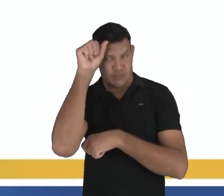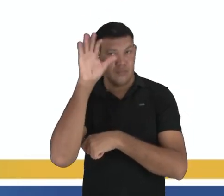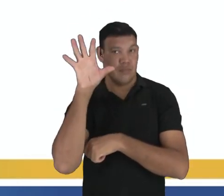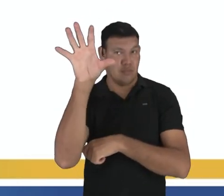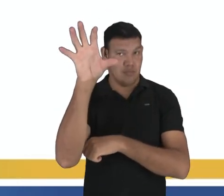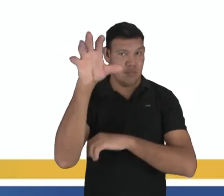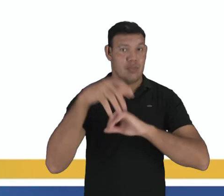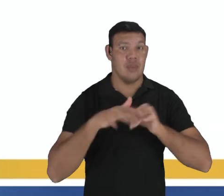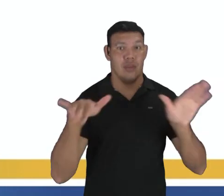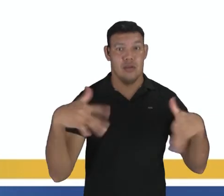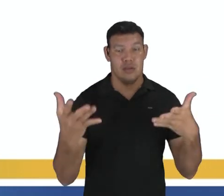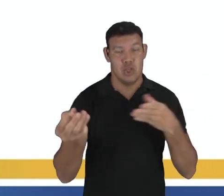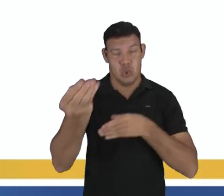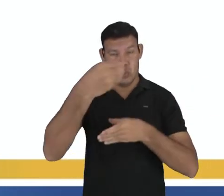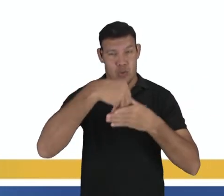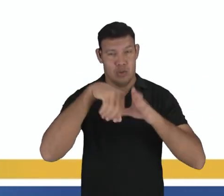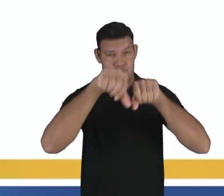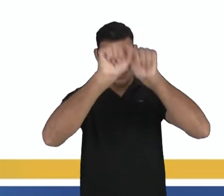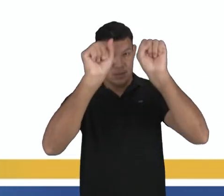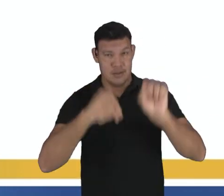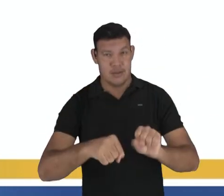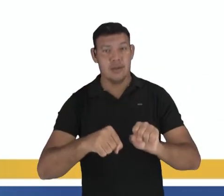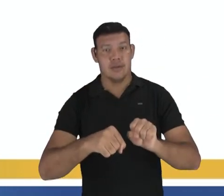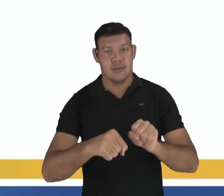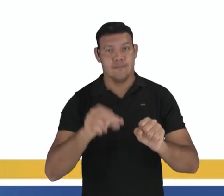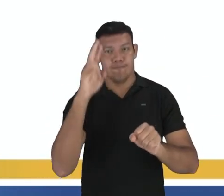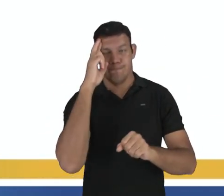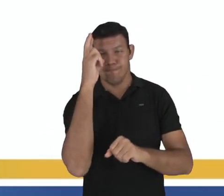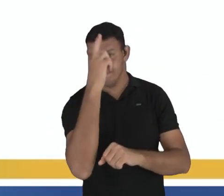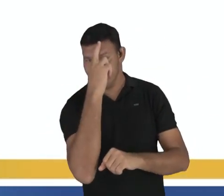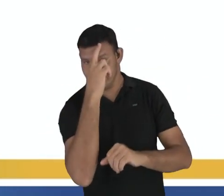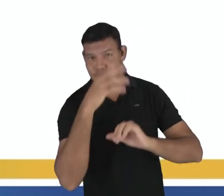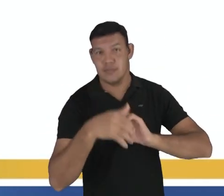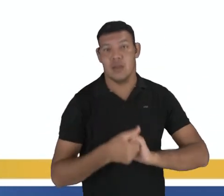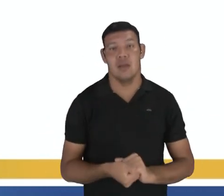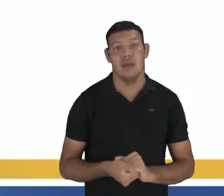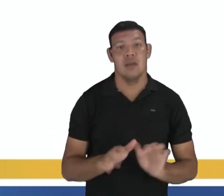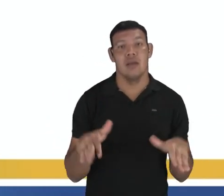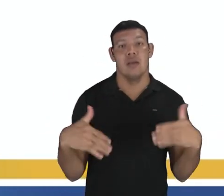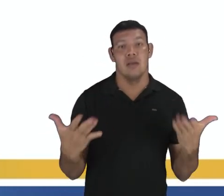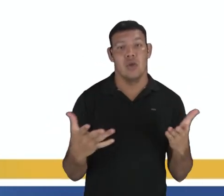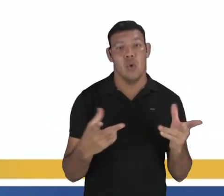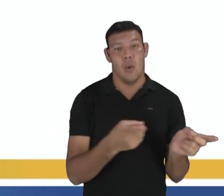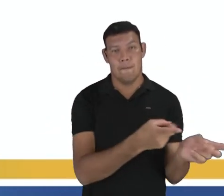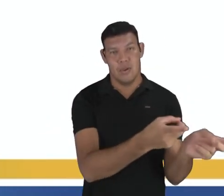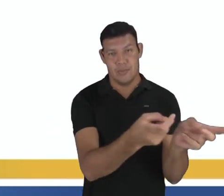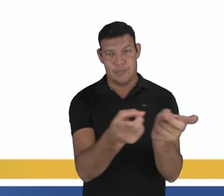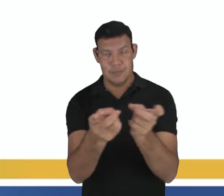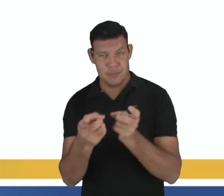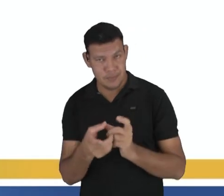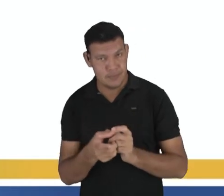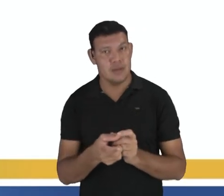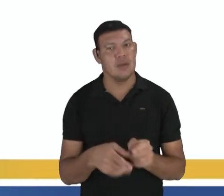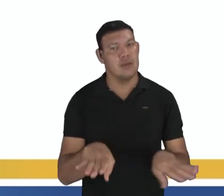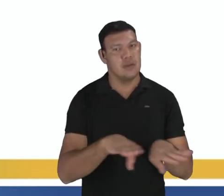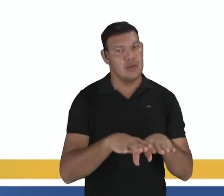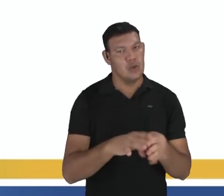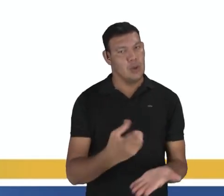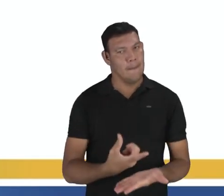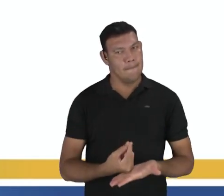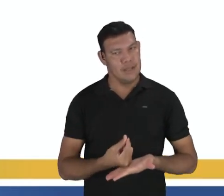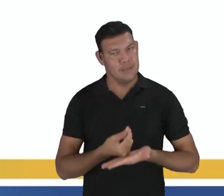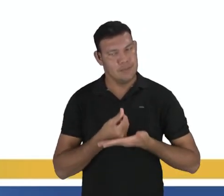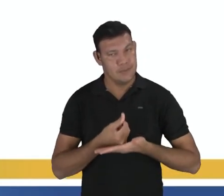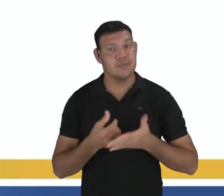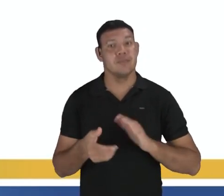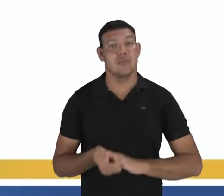aí, dentro desse sistema que a gente está falando dessas questões históricas, a gente tem a questão comercial, né, e capital, do dinheiro.